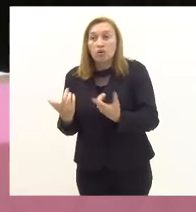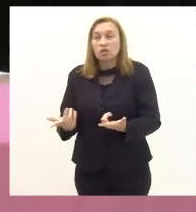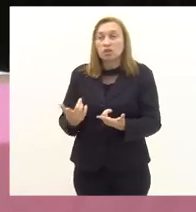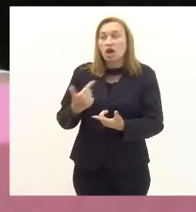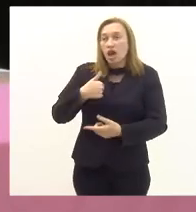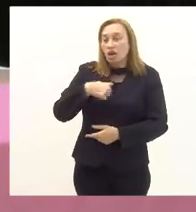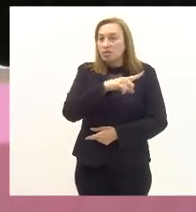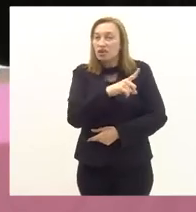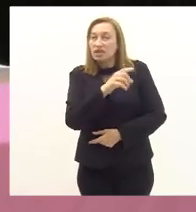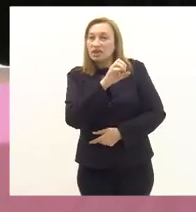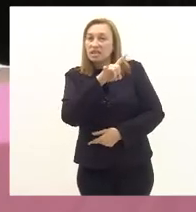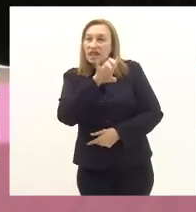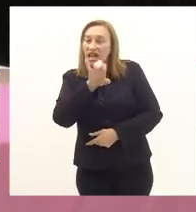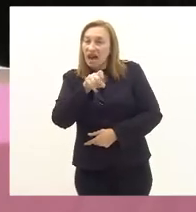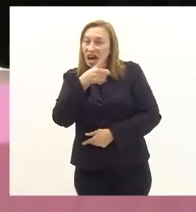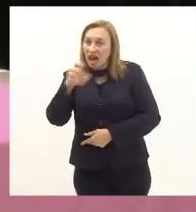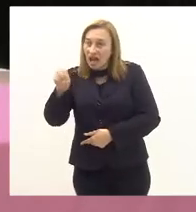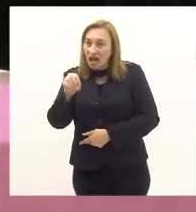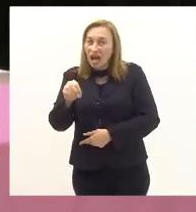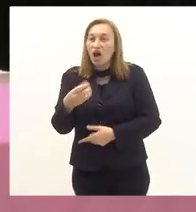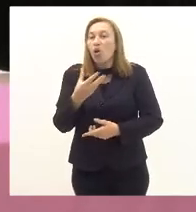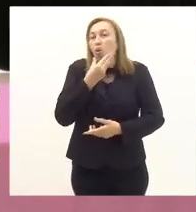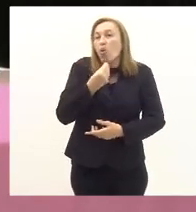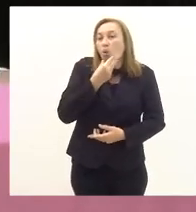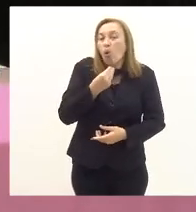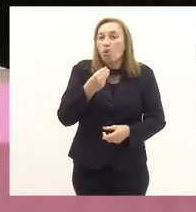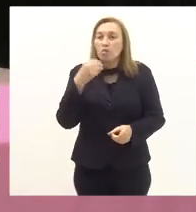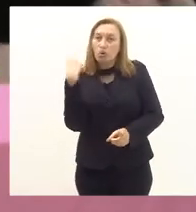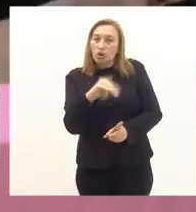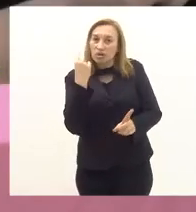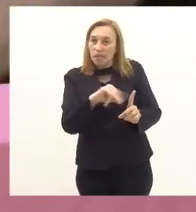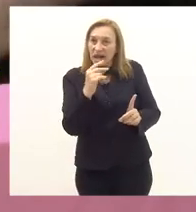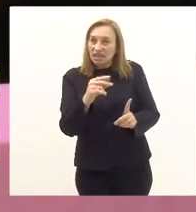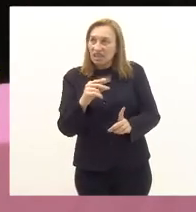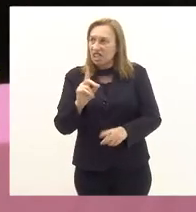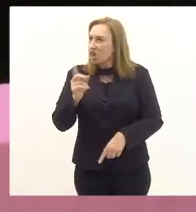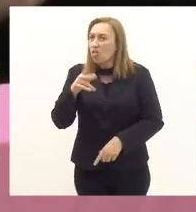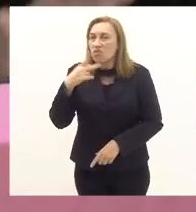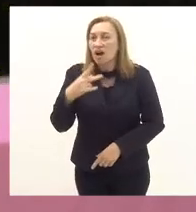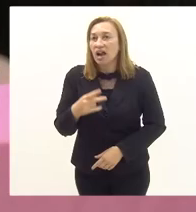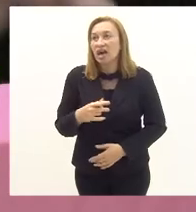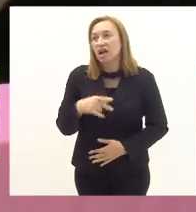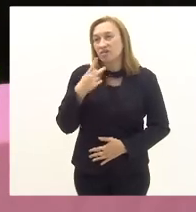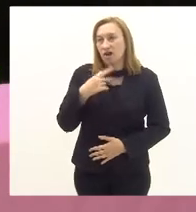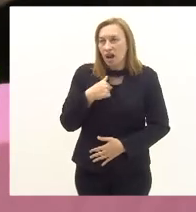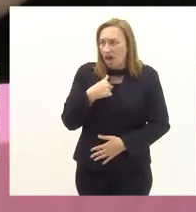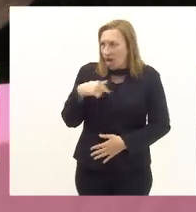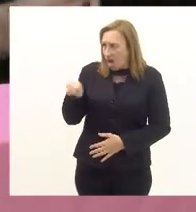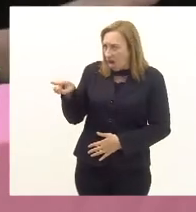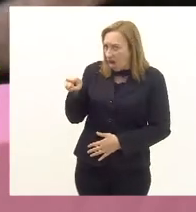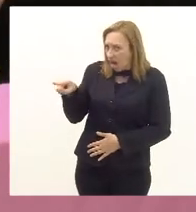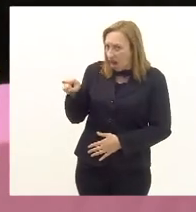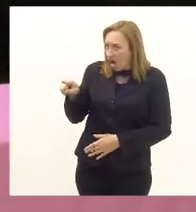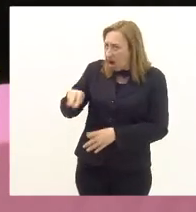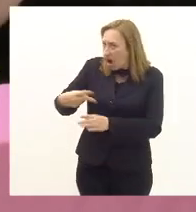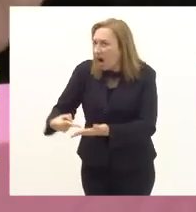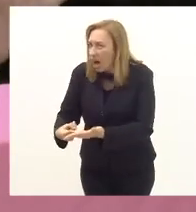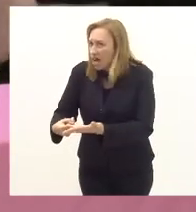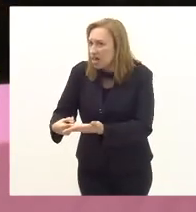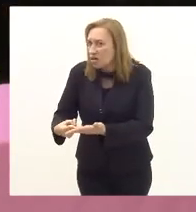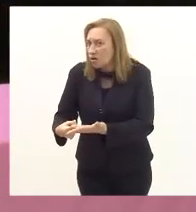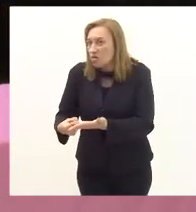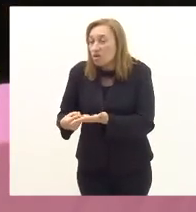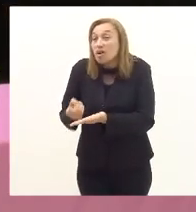Dean. Na Dean, o homem, geralmente, quando ele bate, ele não assume, tá? Ele fala assim, não, ela caiu, geralmente